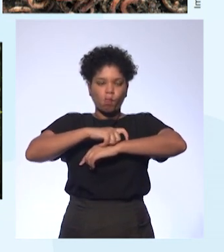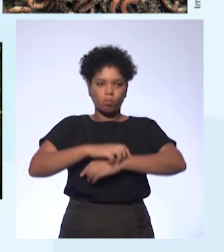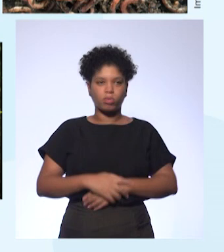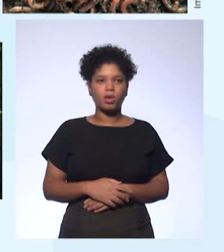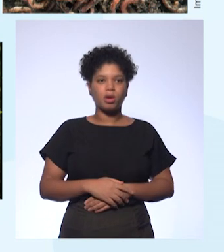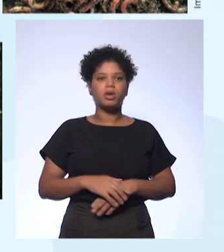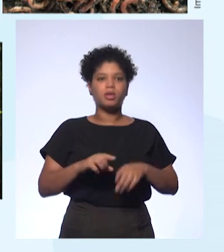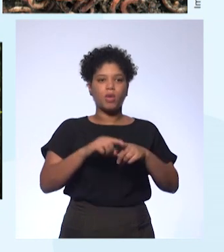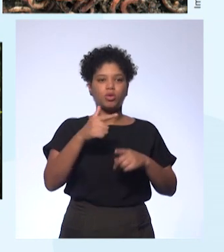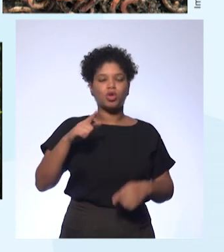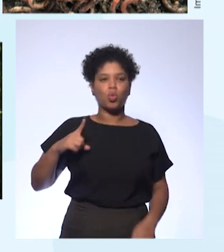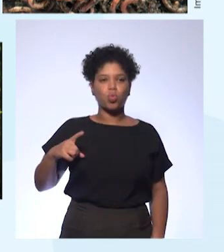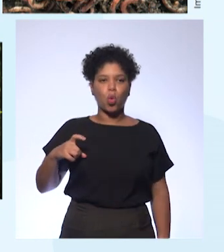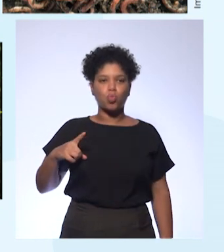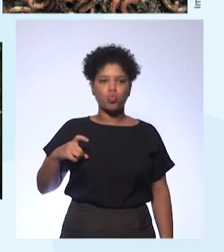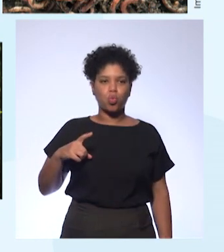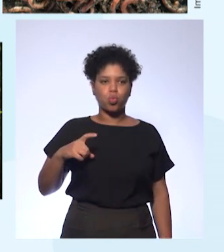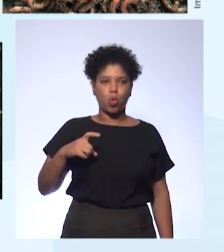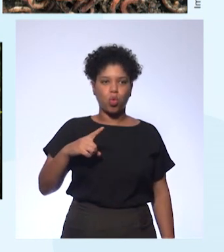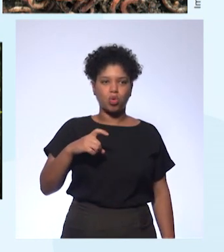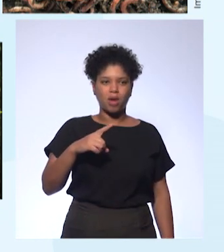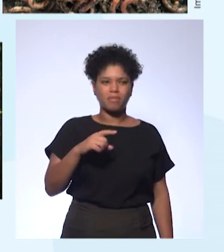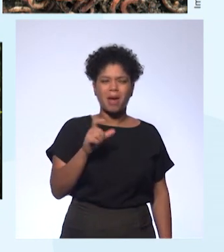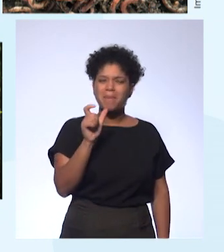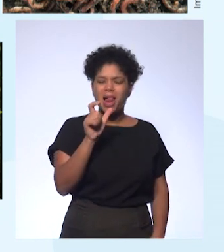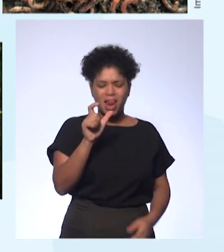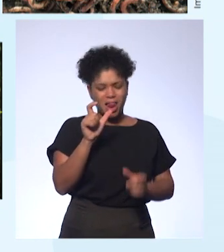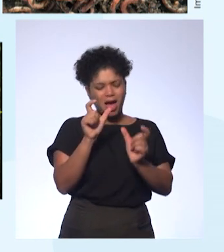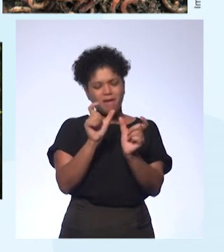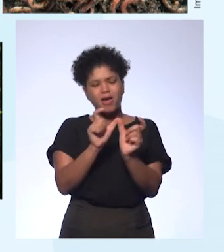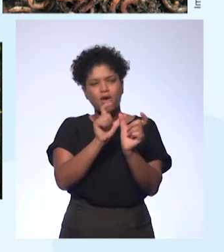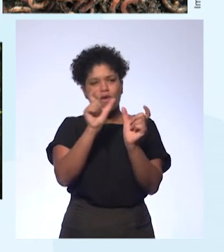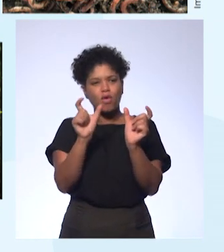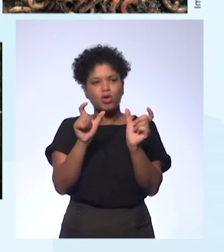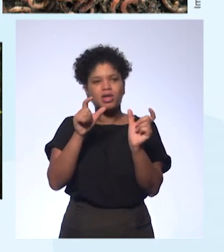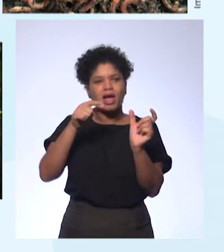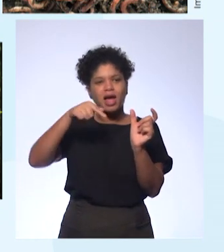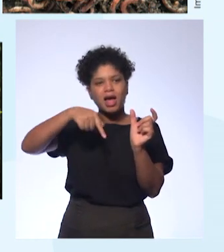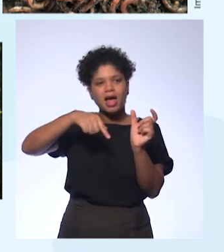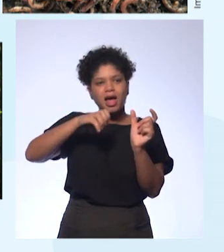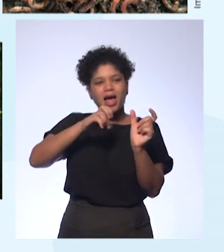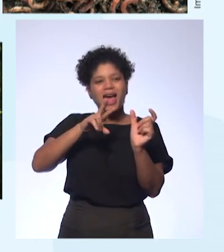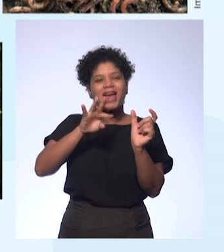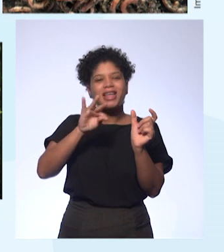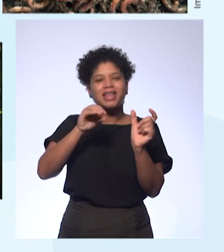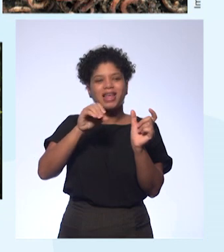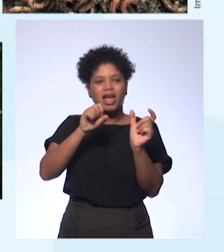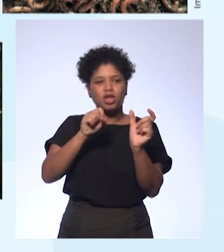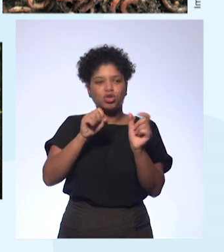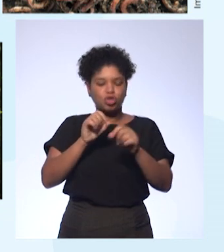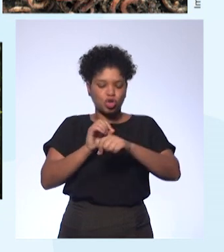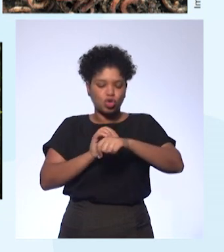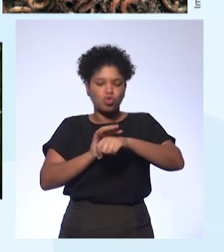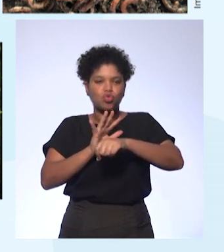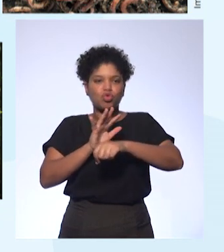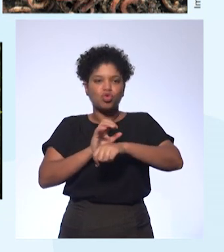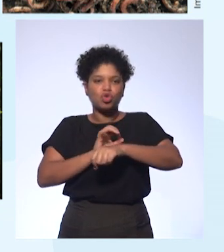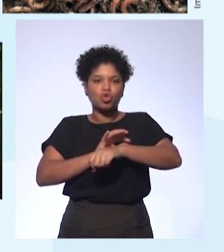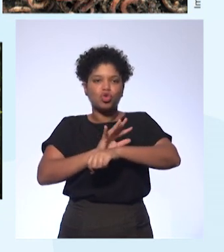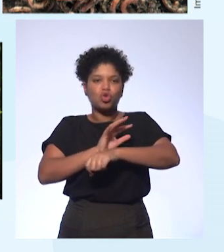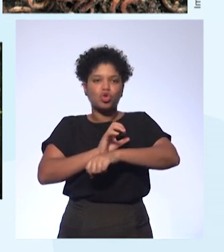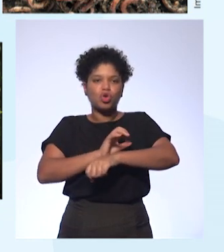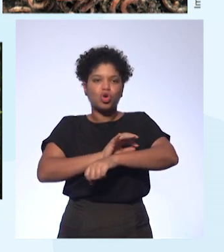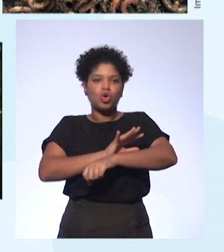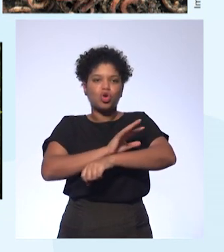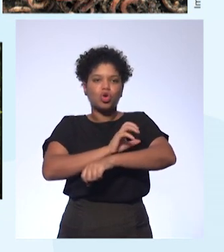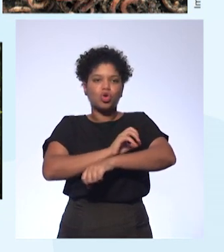os poliquetos, né? Queto está relacionado às cerdas, tá? Então, oligoquetos, ali no grupo das minhocas, tem